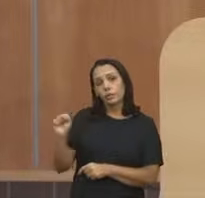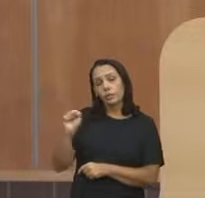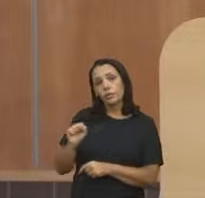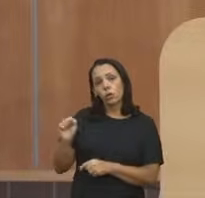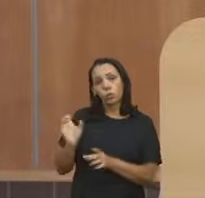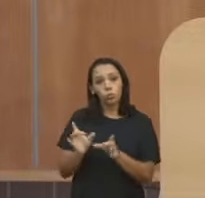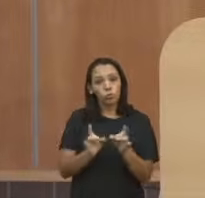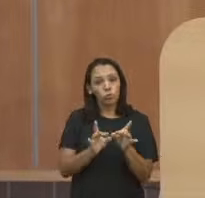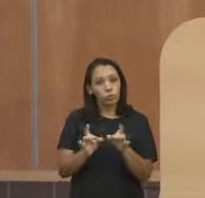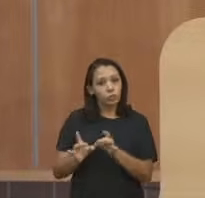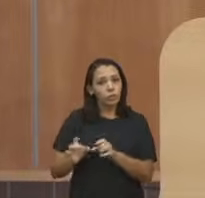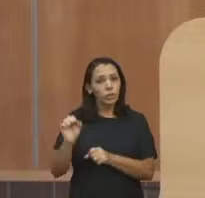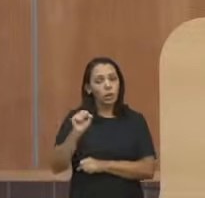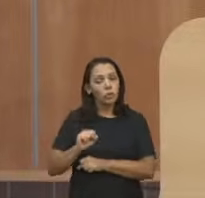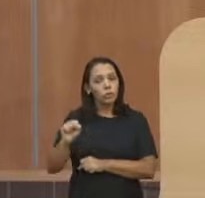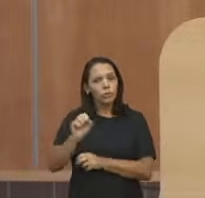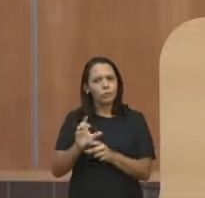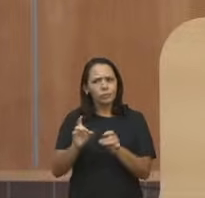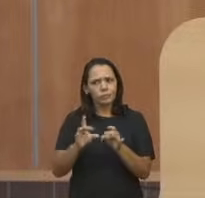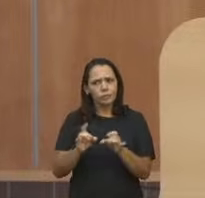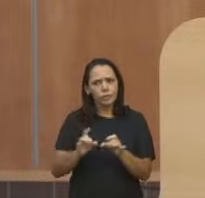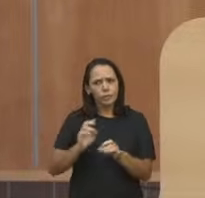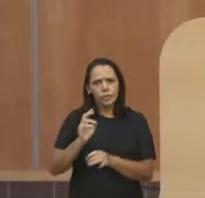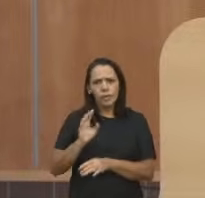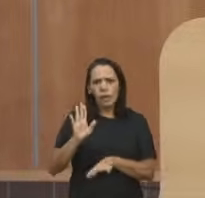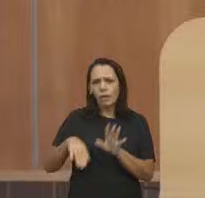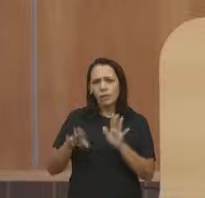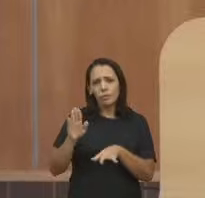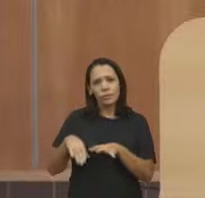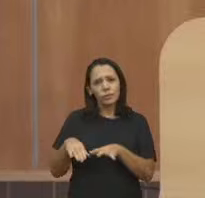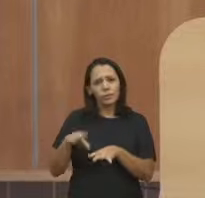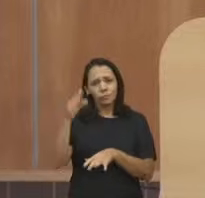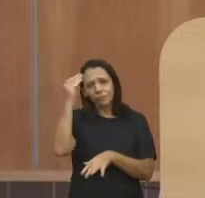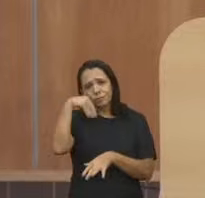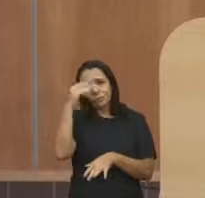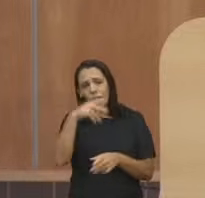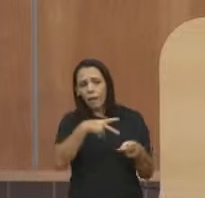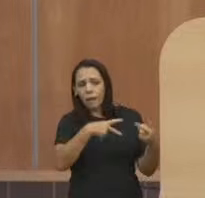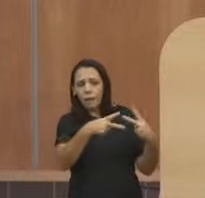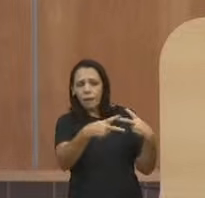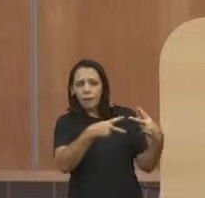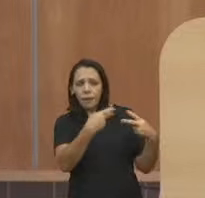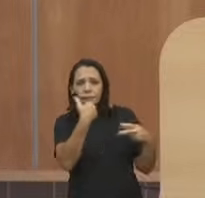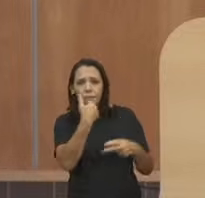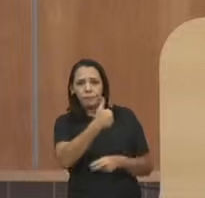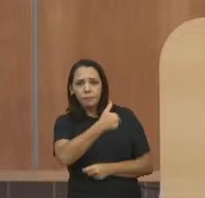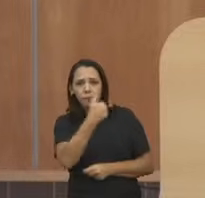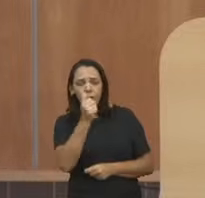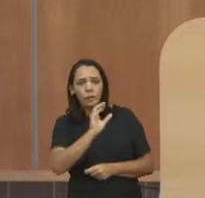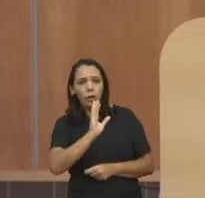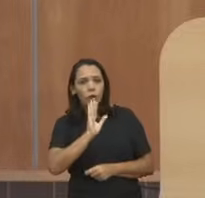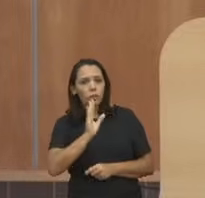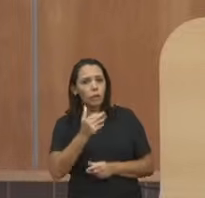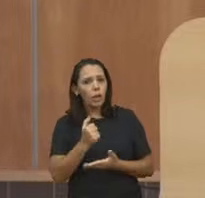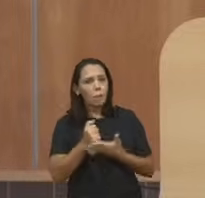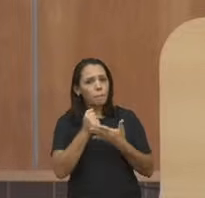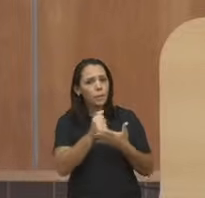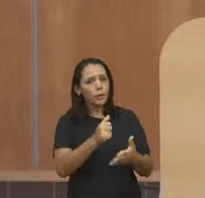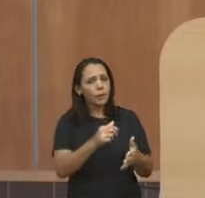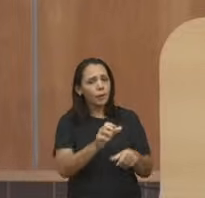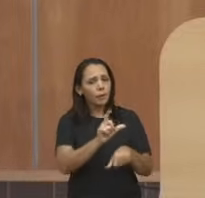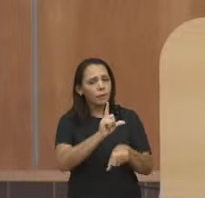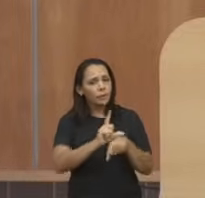nossa cidade muitas vezes não era ativa, né? São José já era um pouco mais ativa, já trabalhava junto com o comércio.